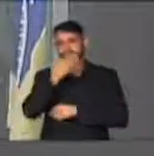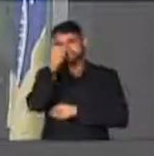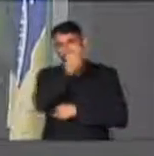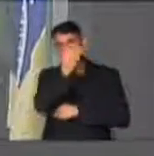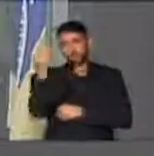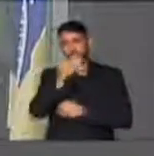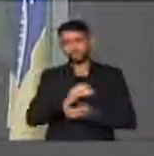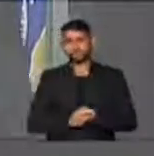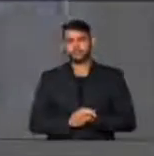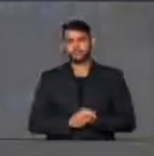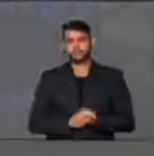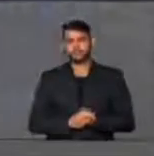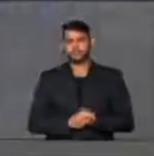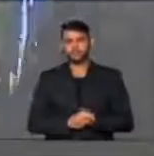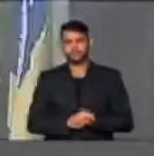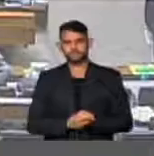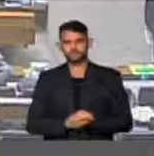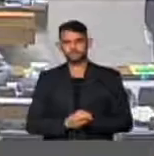obrigado.